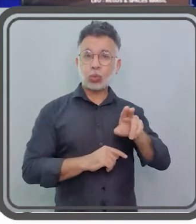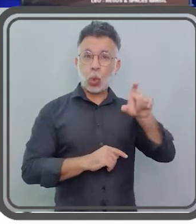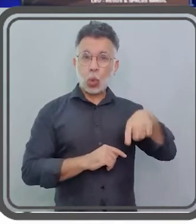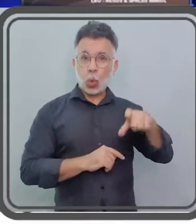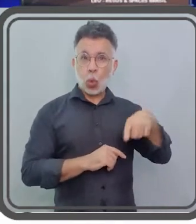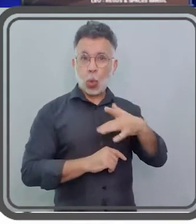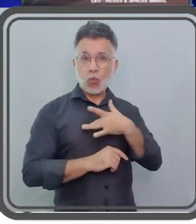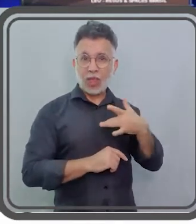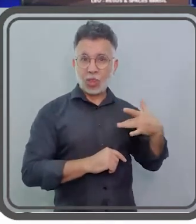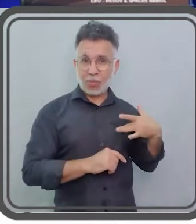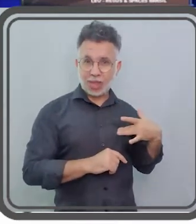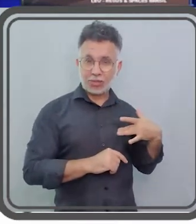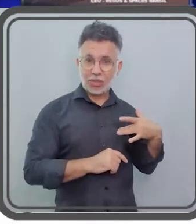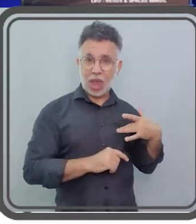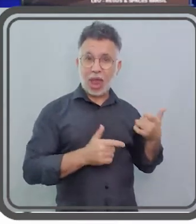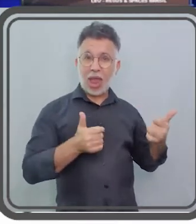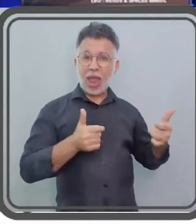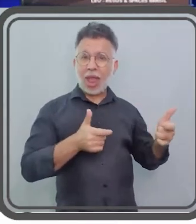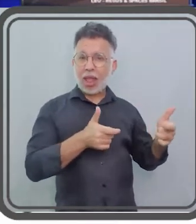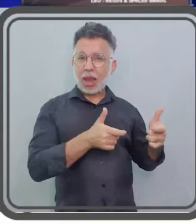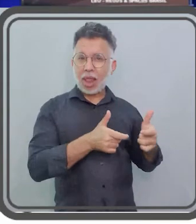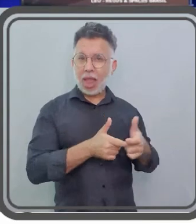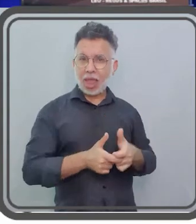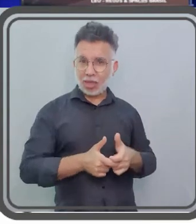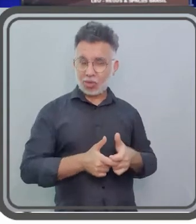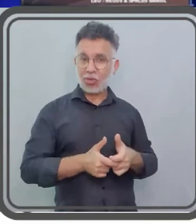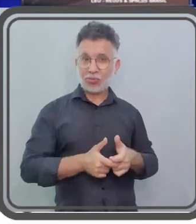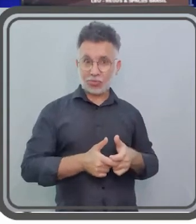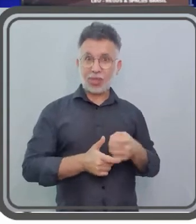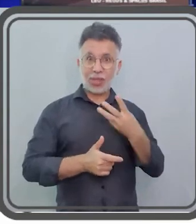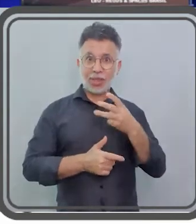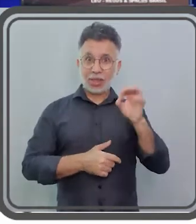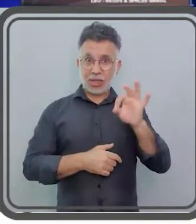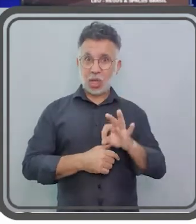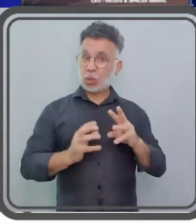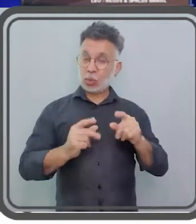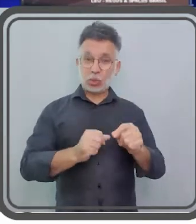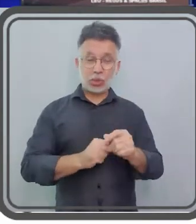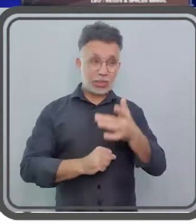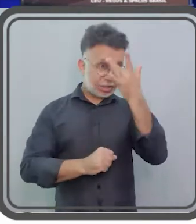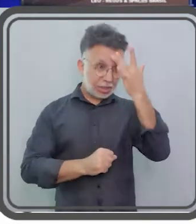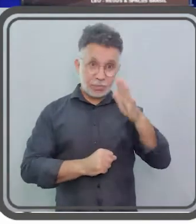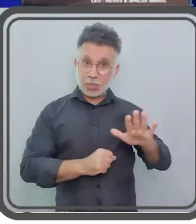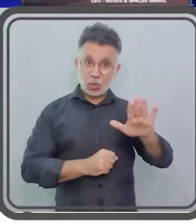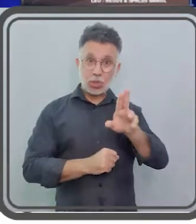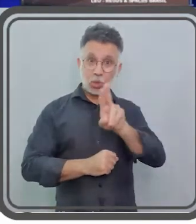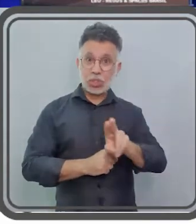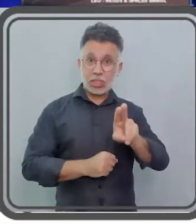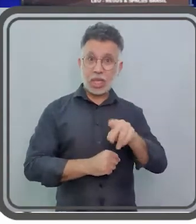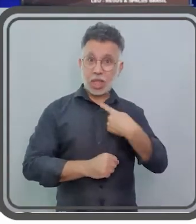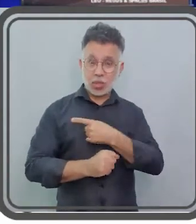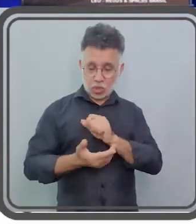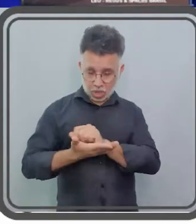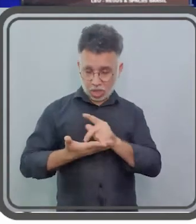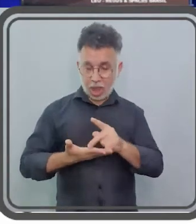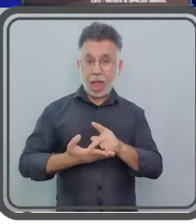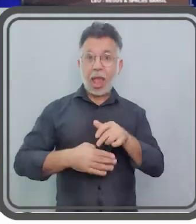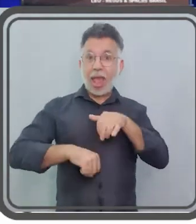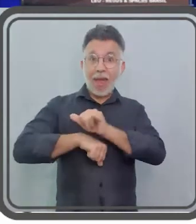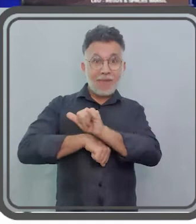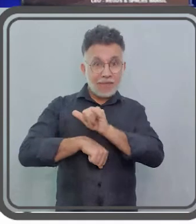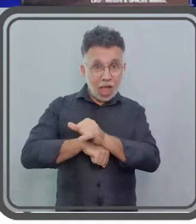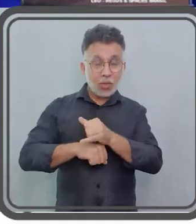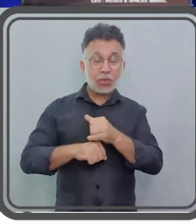ano passado. E todas as questões correlacionadas com o uso de nossa ferramenta. O absenteísmo caiu